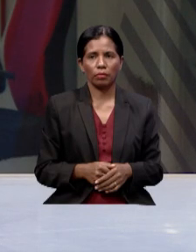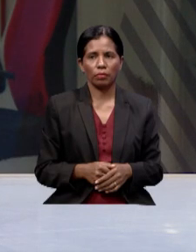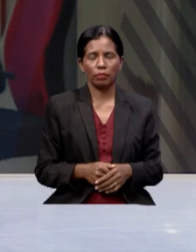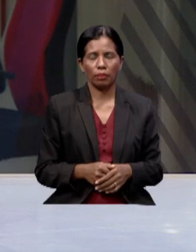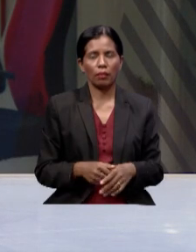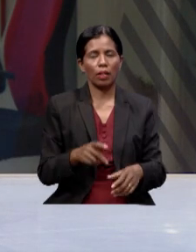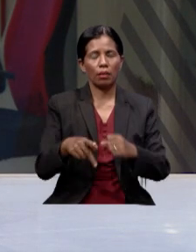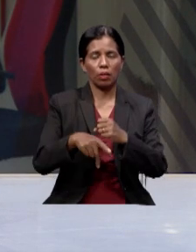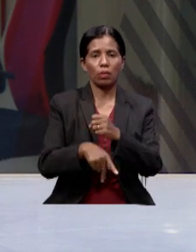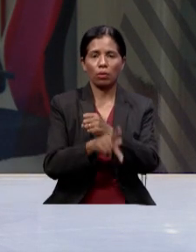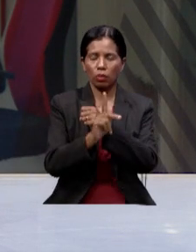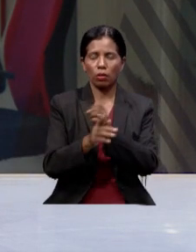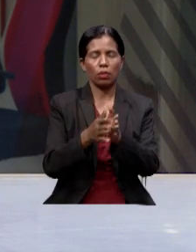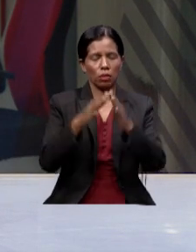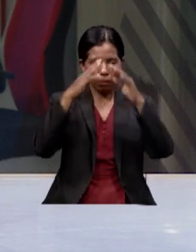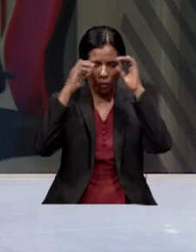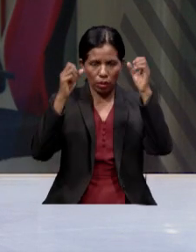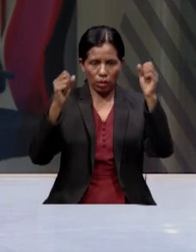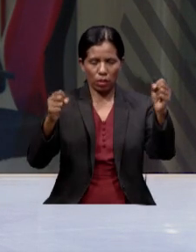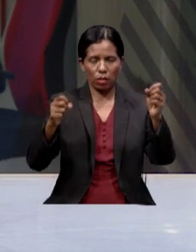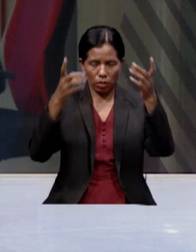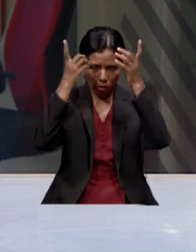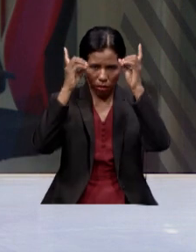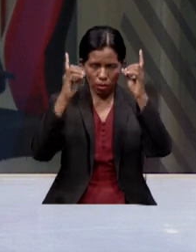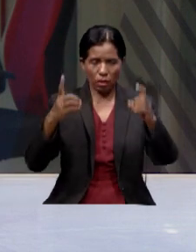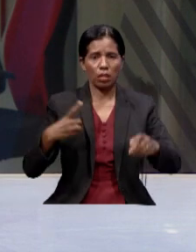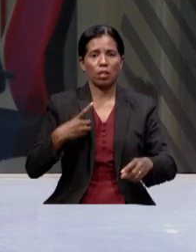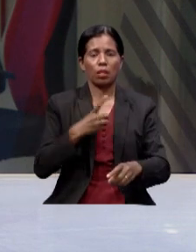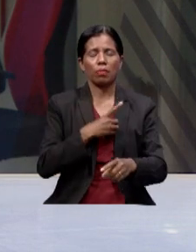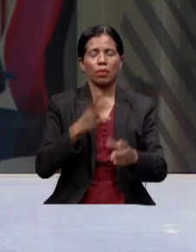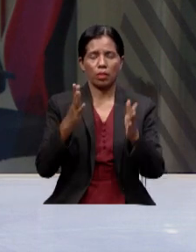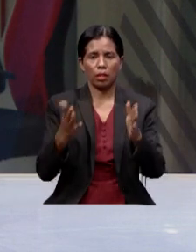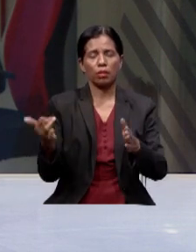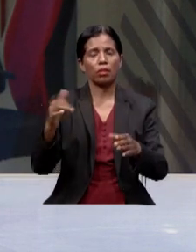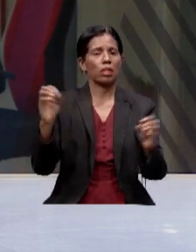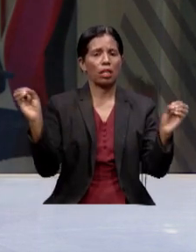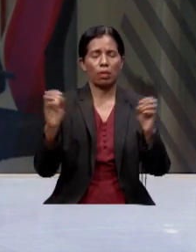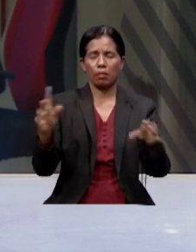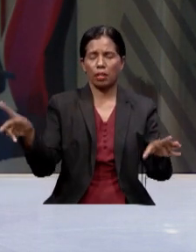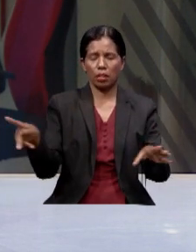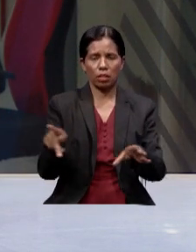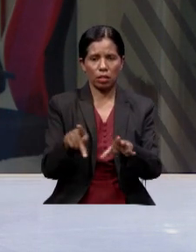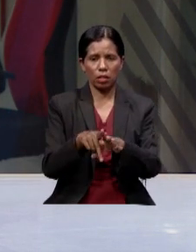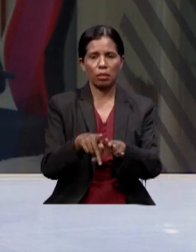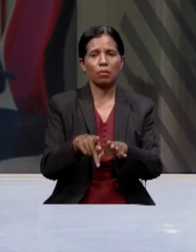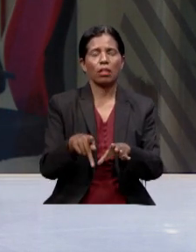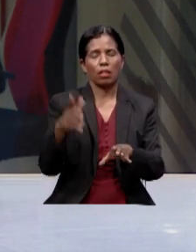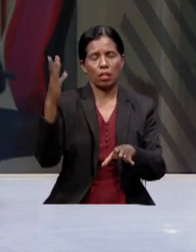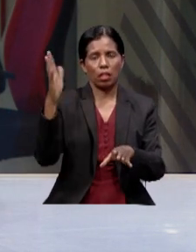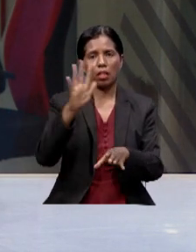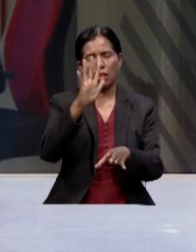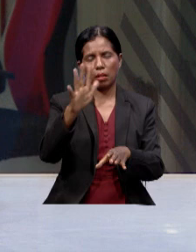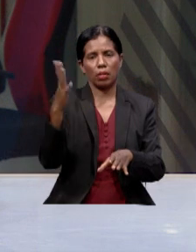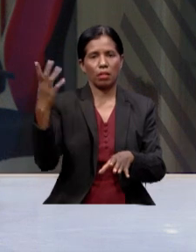Untuk o presidente do parlamento, ato forte decisão para deputado Sira, nebela marca presença da lima ona iha